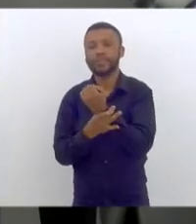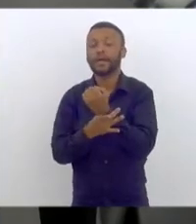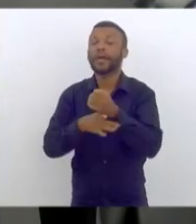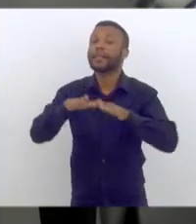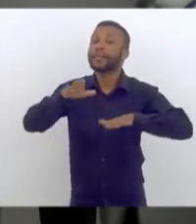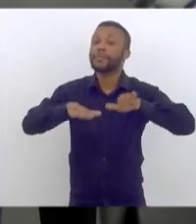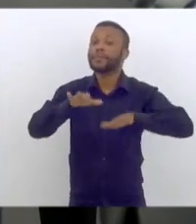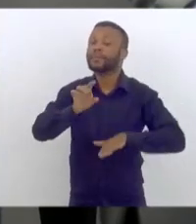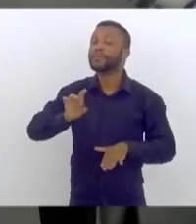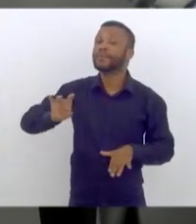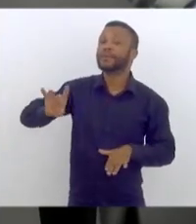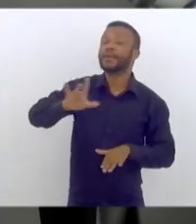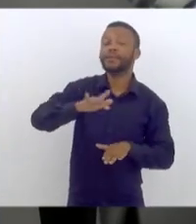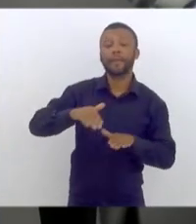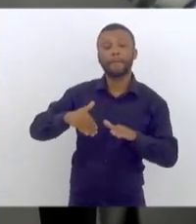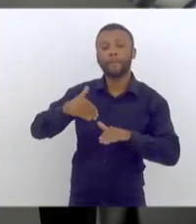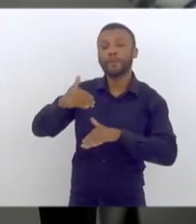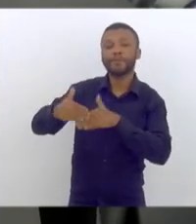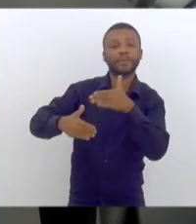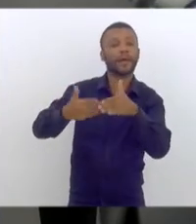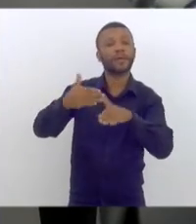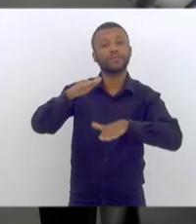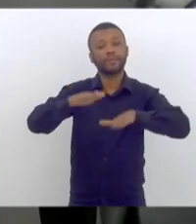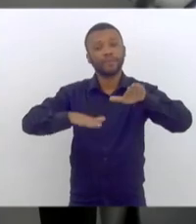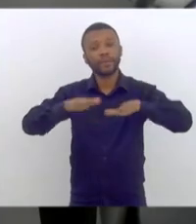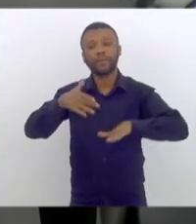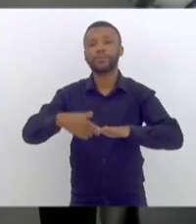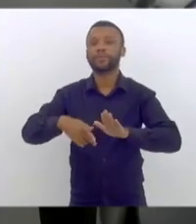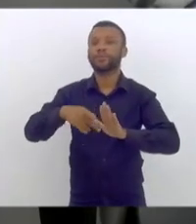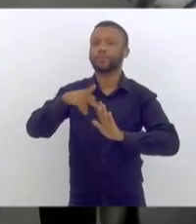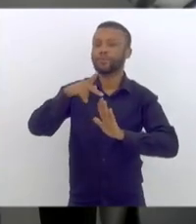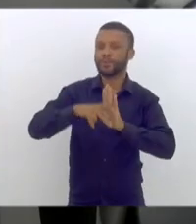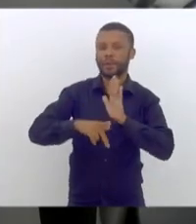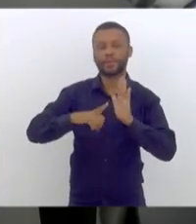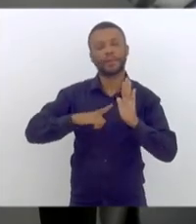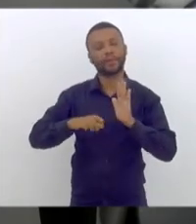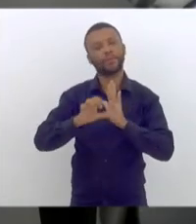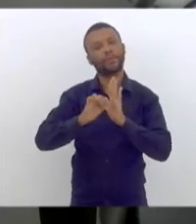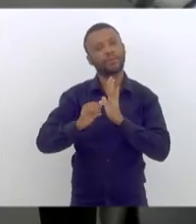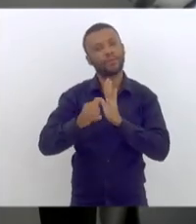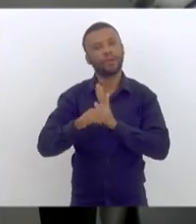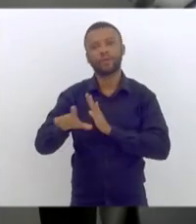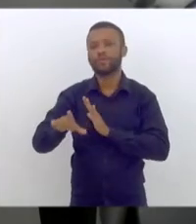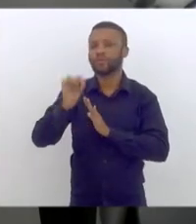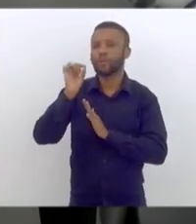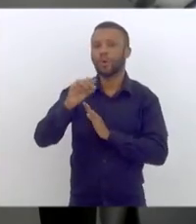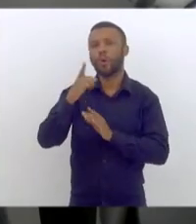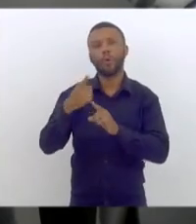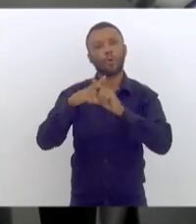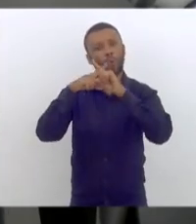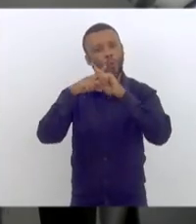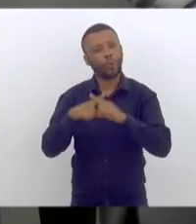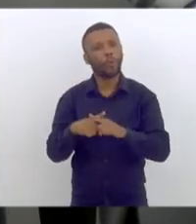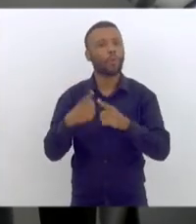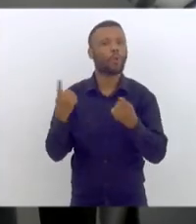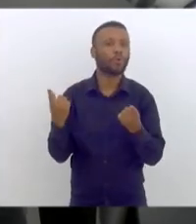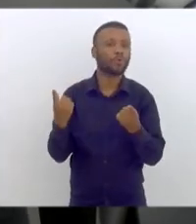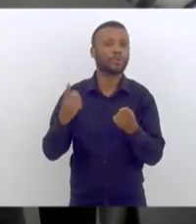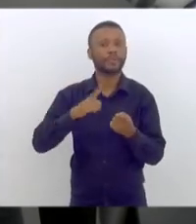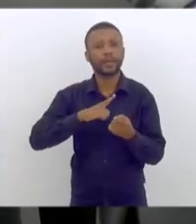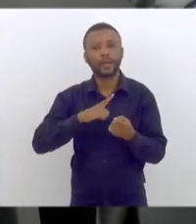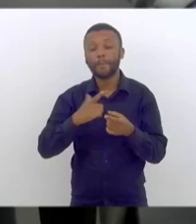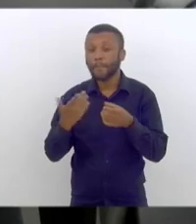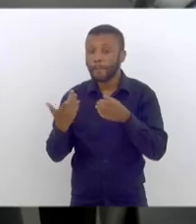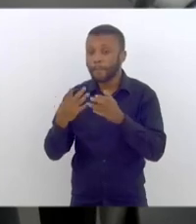contrário de objetos em processos em que a gente tem um edital de seleção um concurso algo do tipo em que você tem uma base